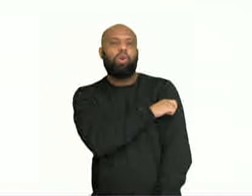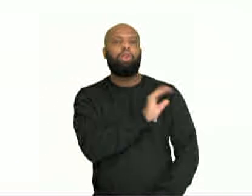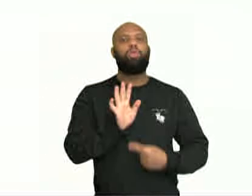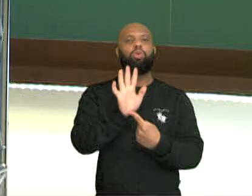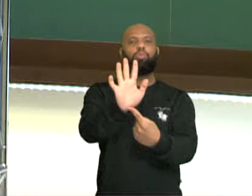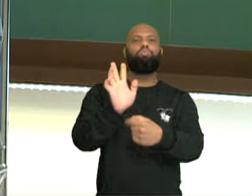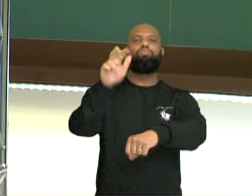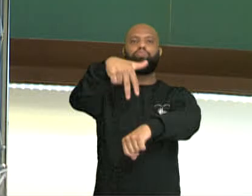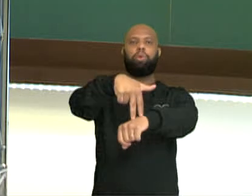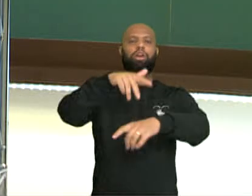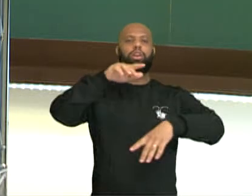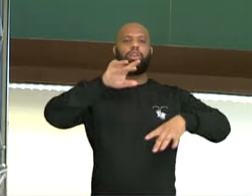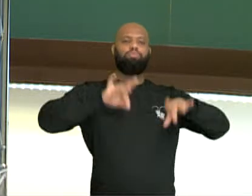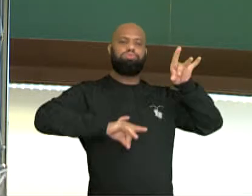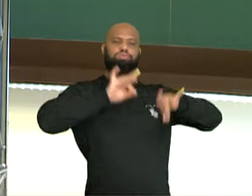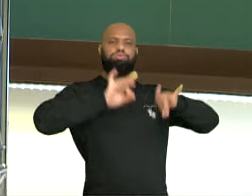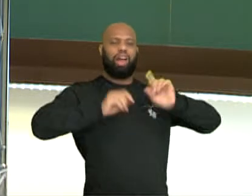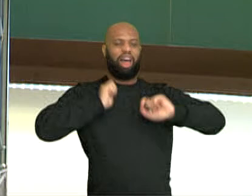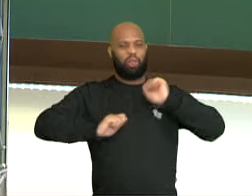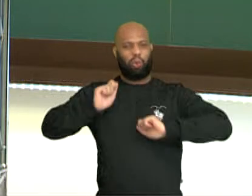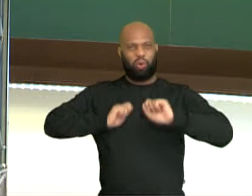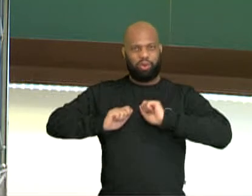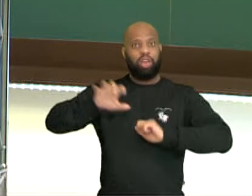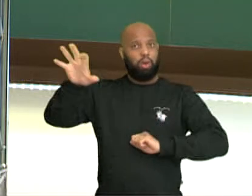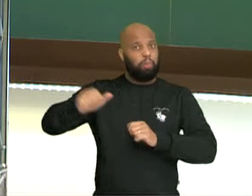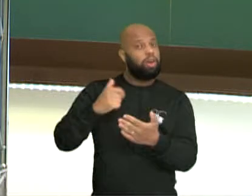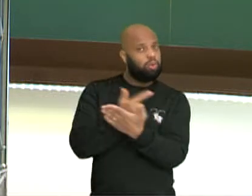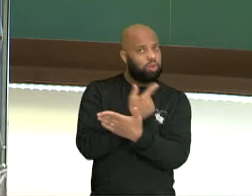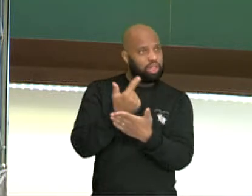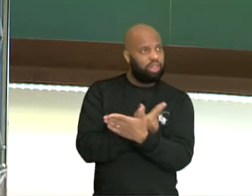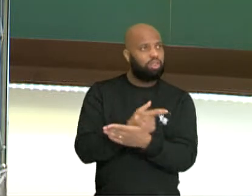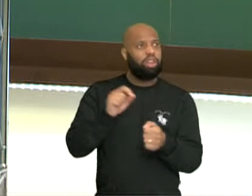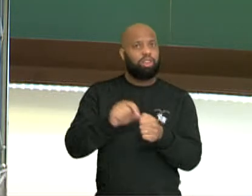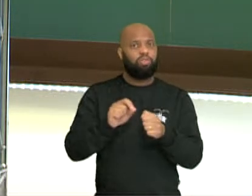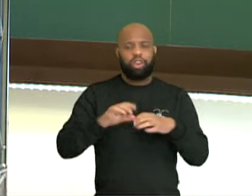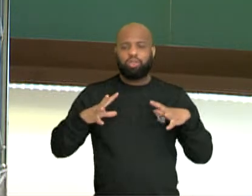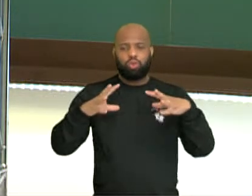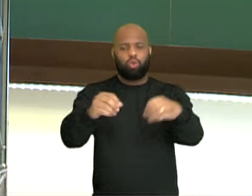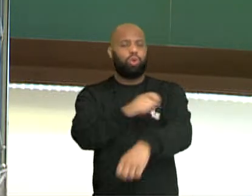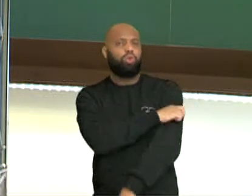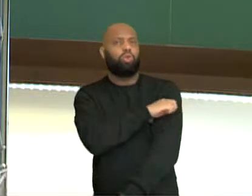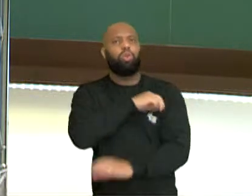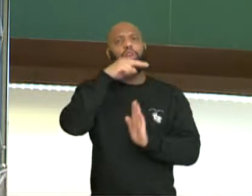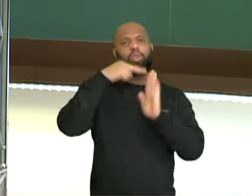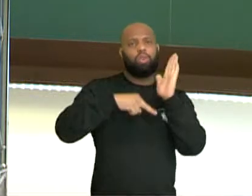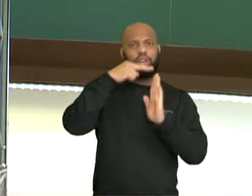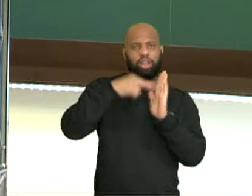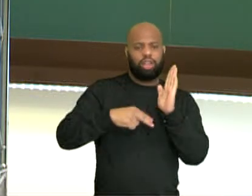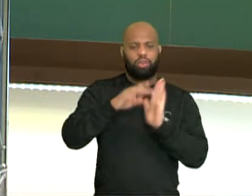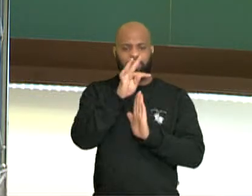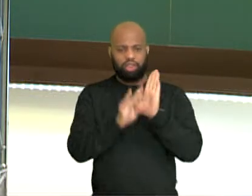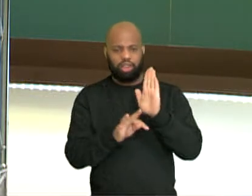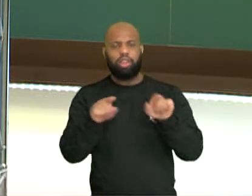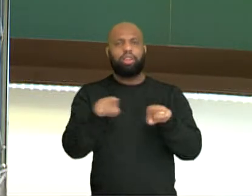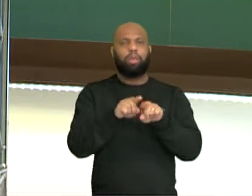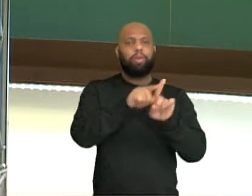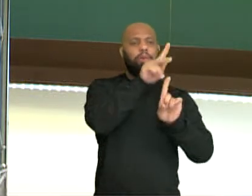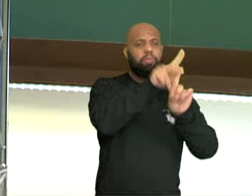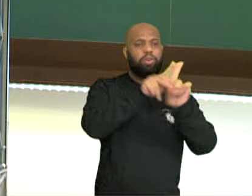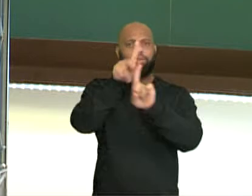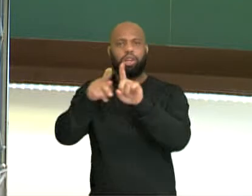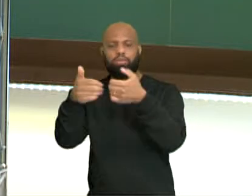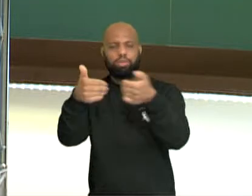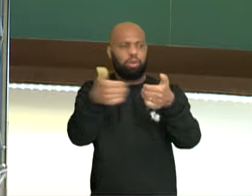seja, pegar uma obra do Ariano Suassuna, fazer com que lessem o texto, dividir os papéis,